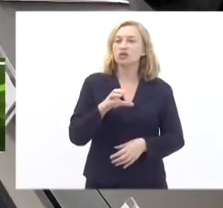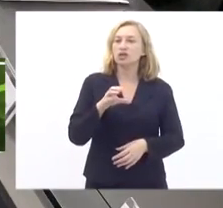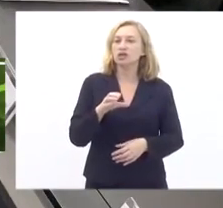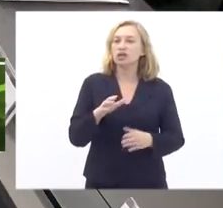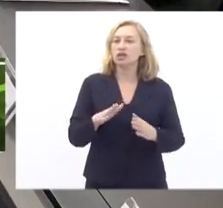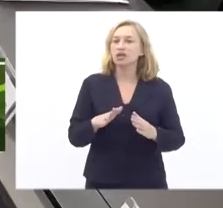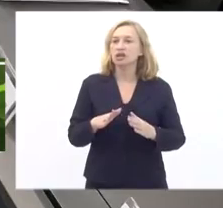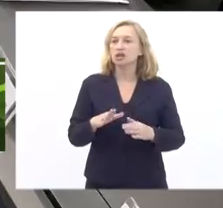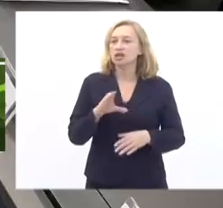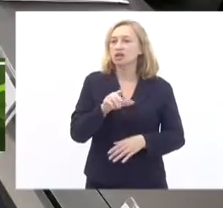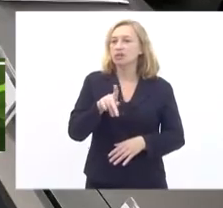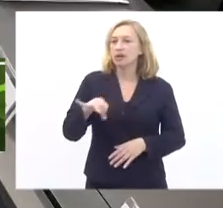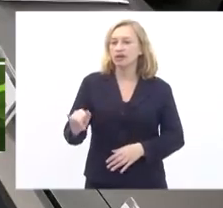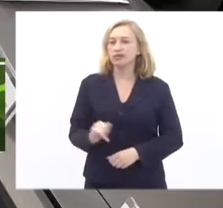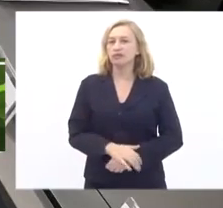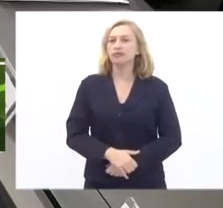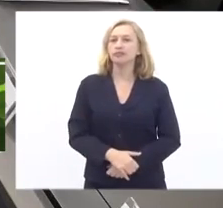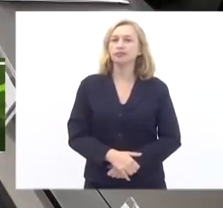Não quero. Obrigado.